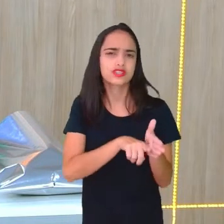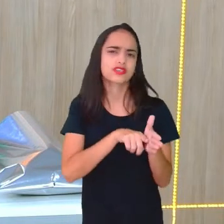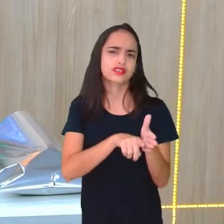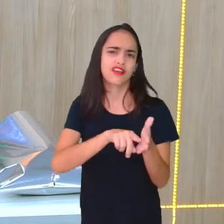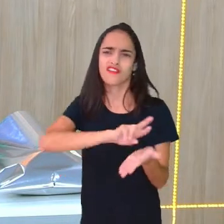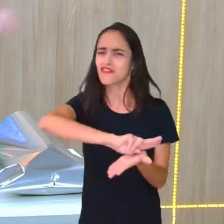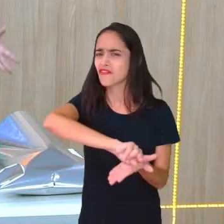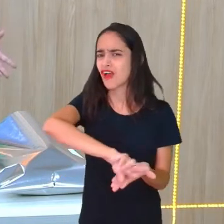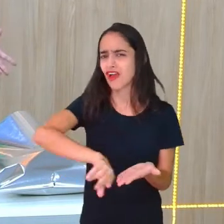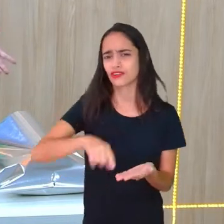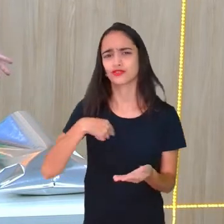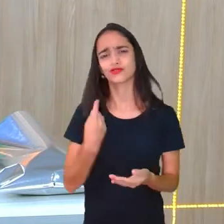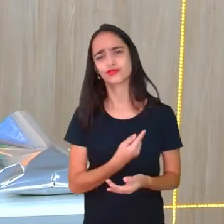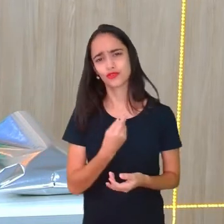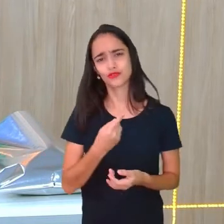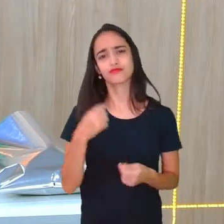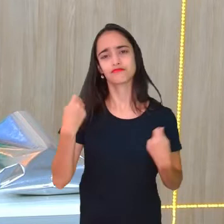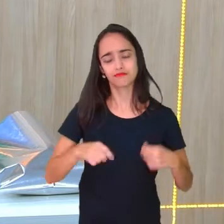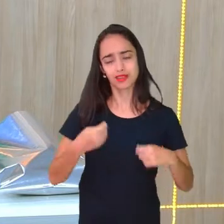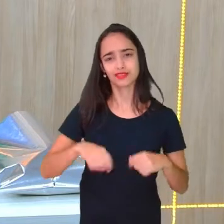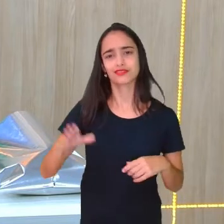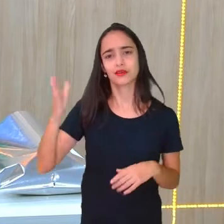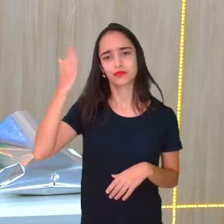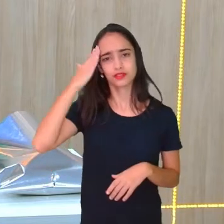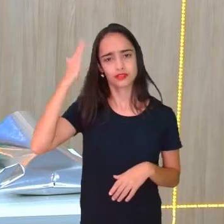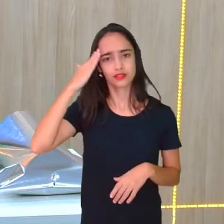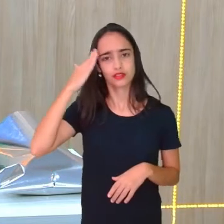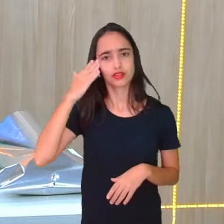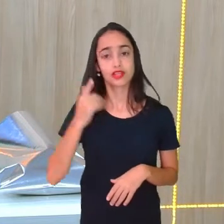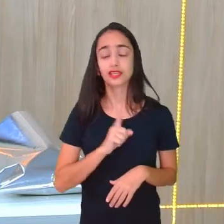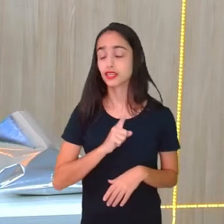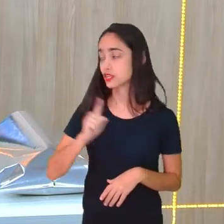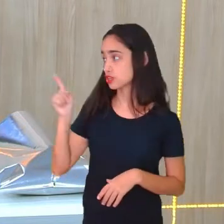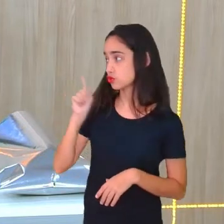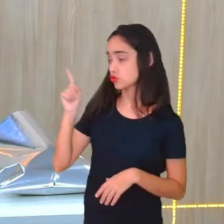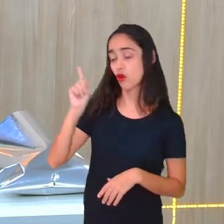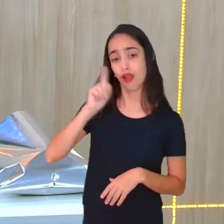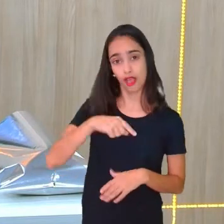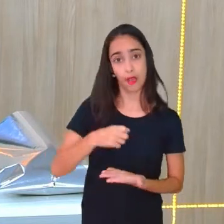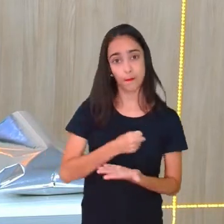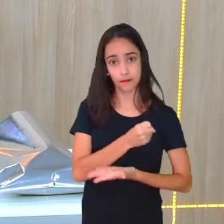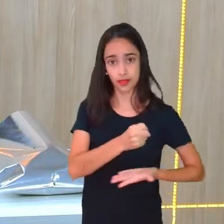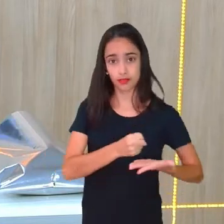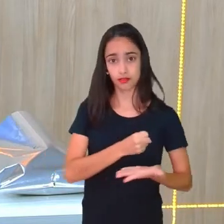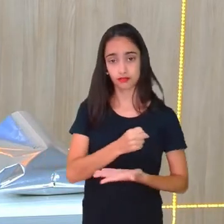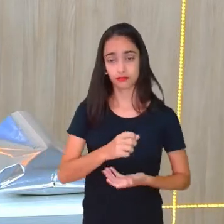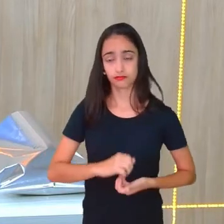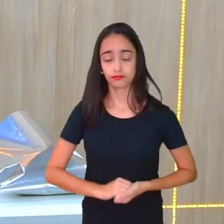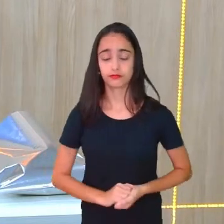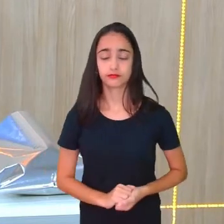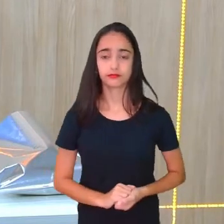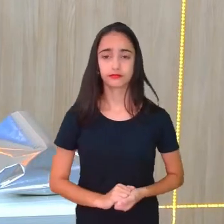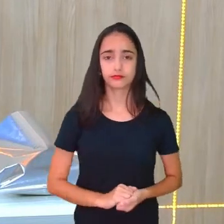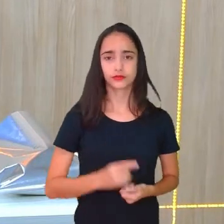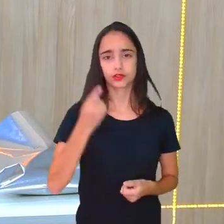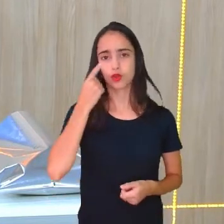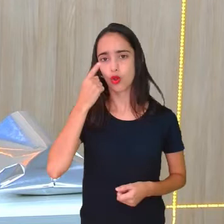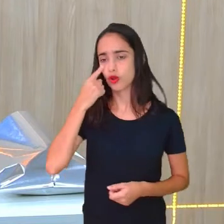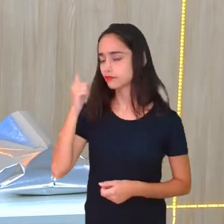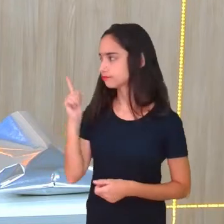gente trabalha com estatísticas. E esses são os conceitos iniciais. Olha só, no meu